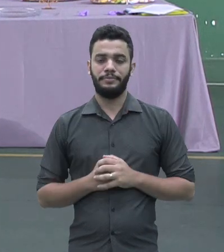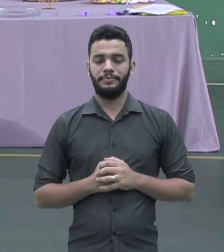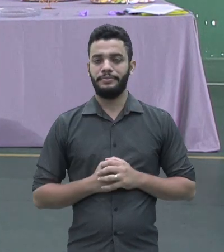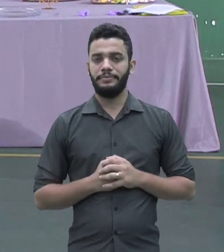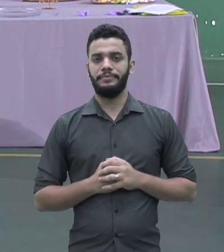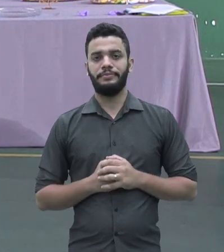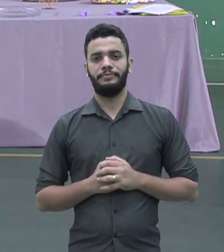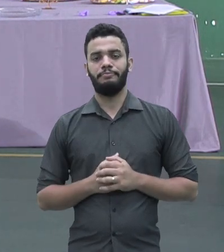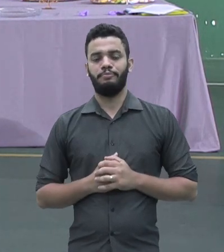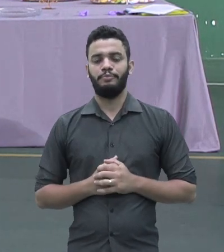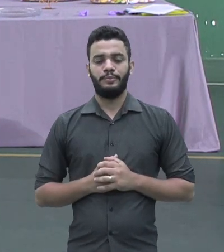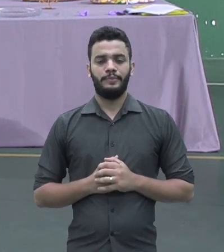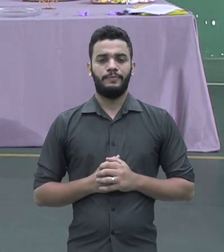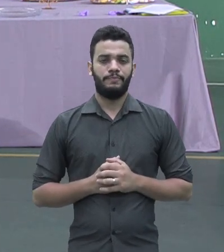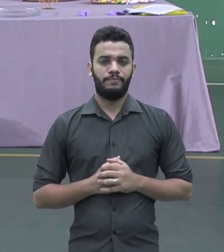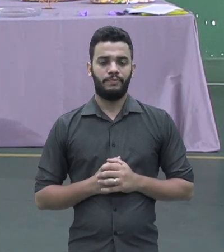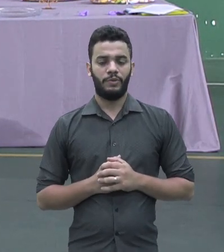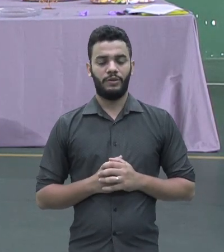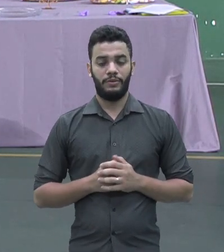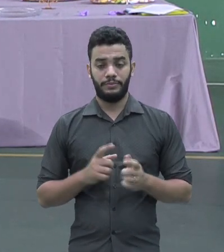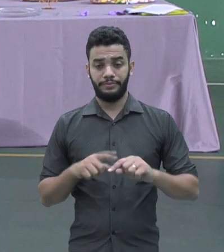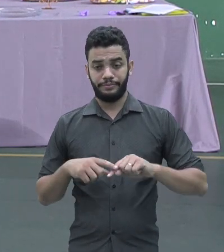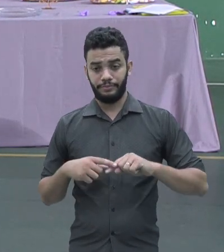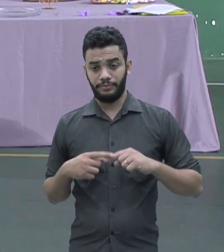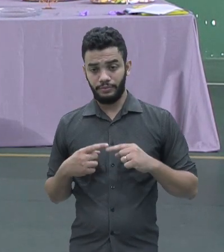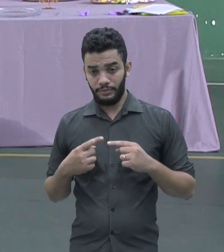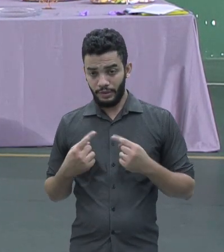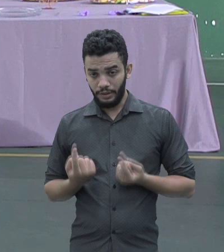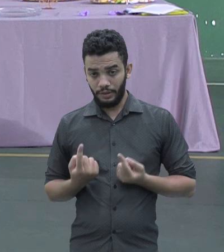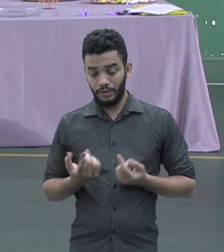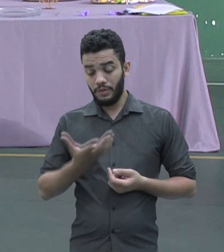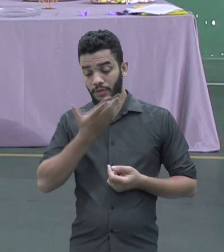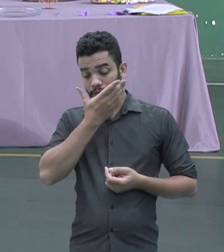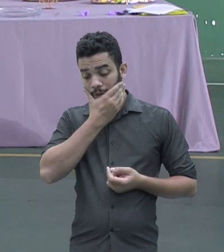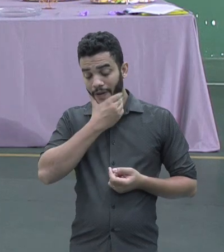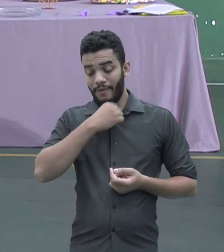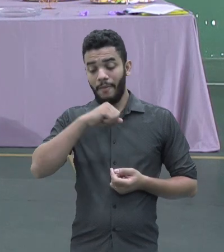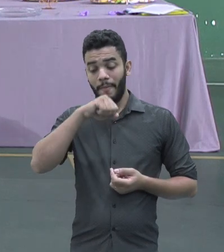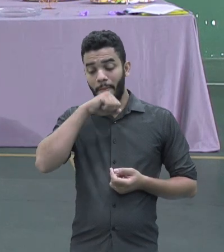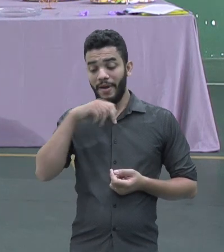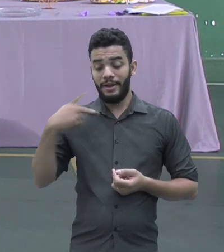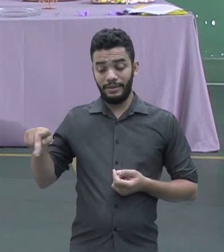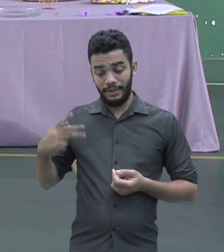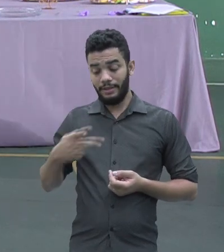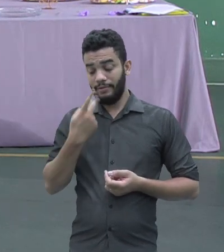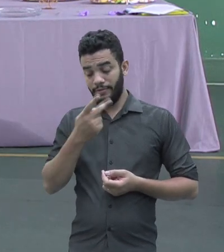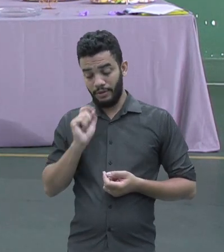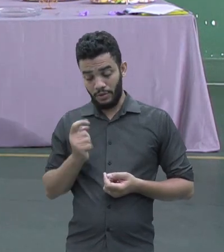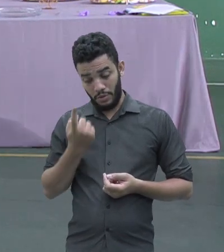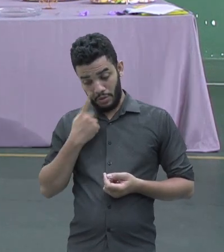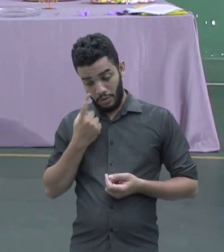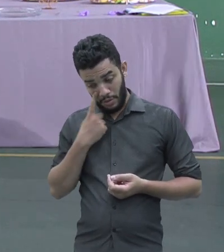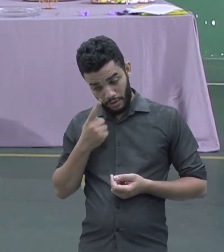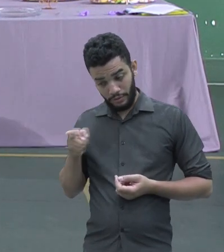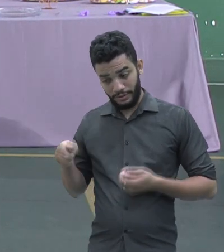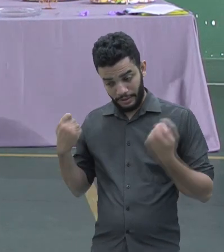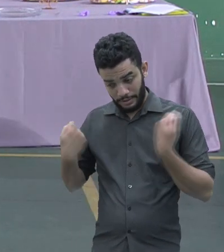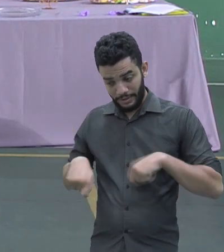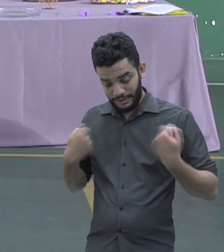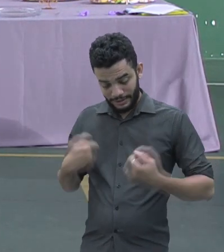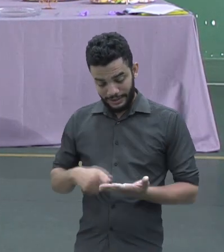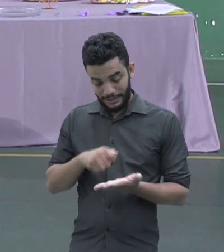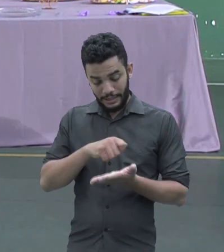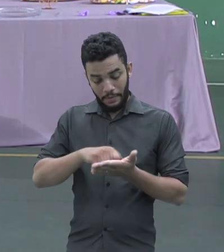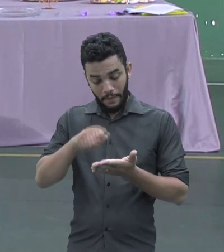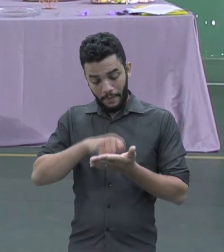Uma boneca. Então o pai disse, escreva uma carta e faça esse pedido. Que eu